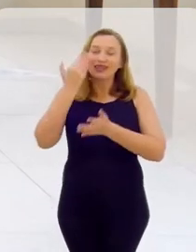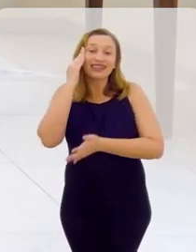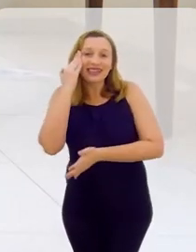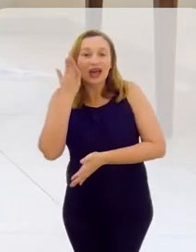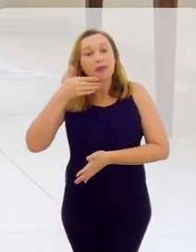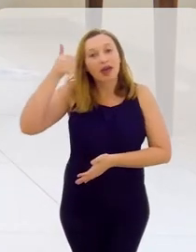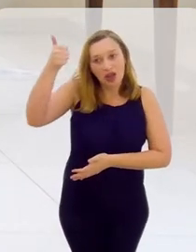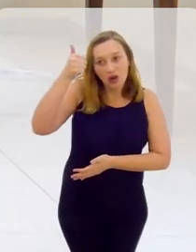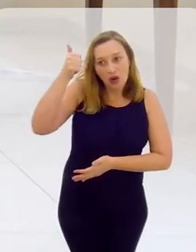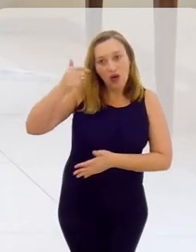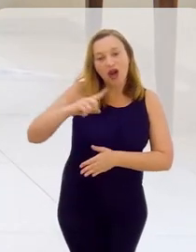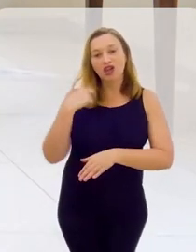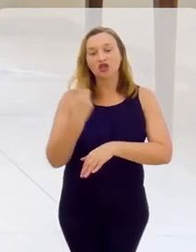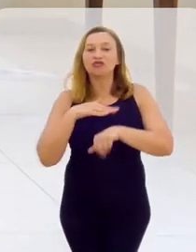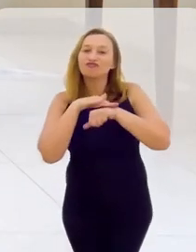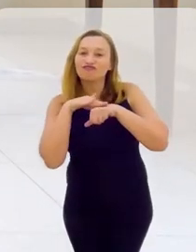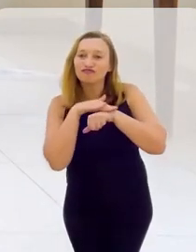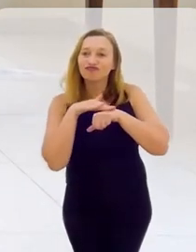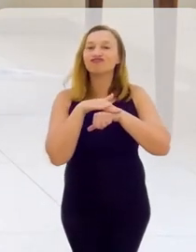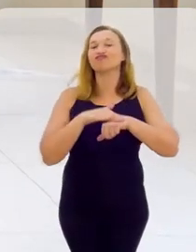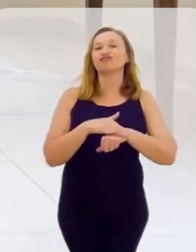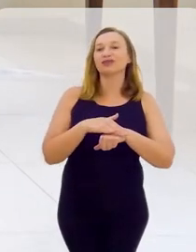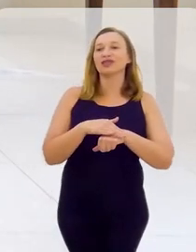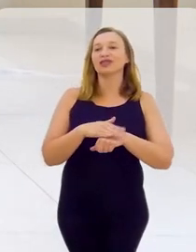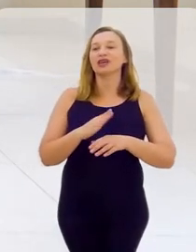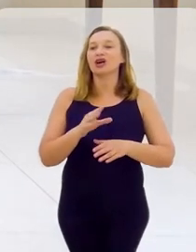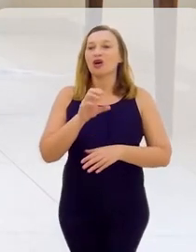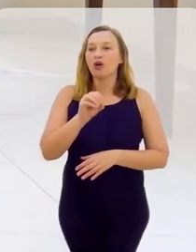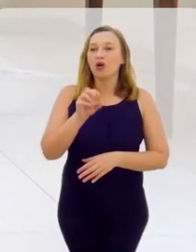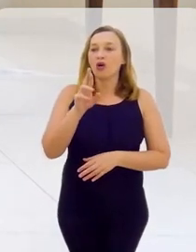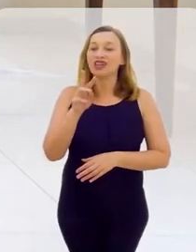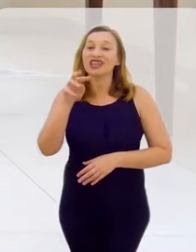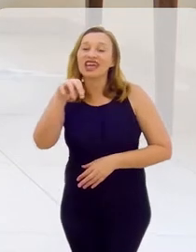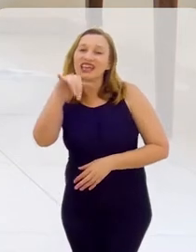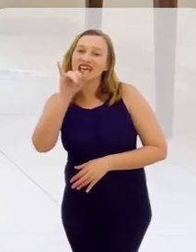poder compreender ao longo da nossa conversa essas ordenanças.